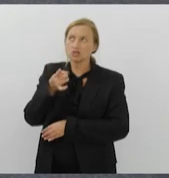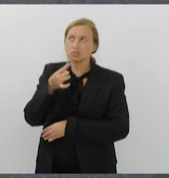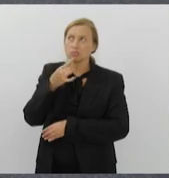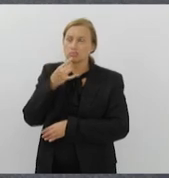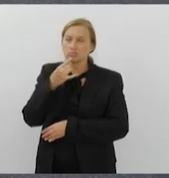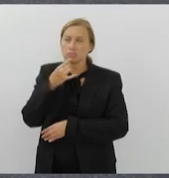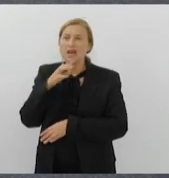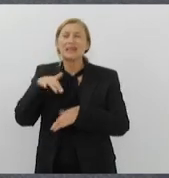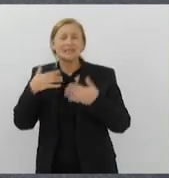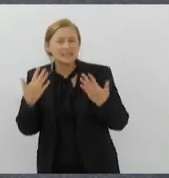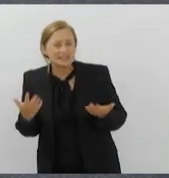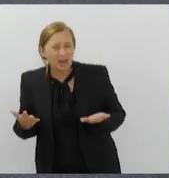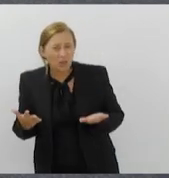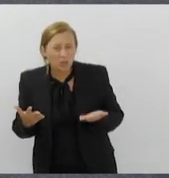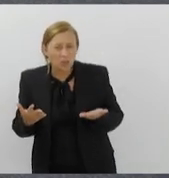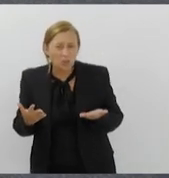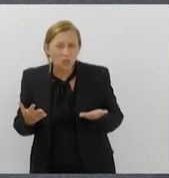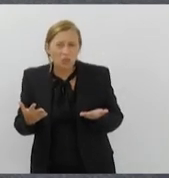Então, o que há